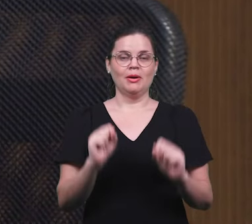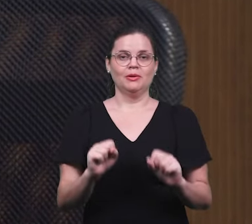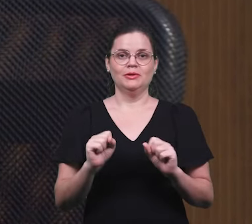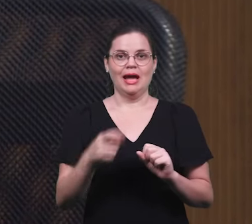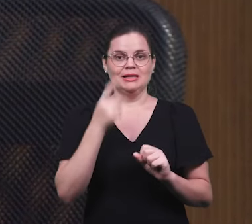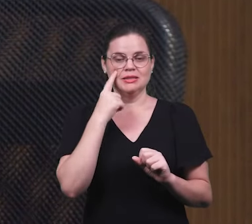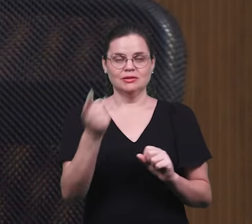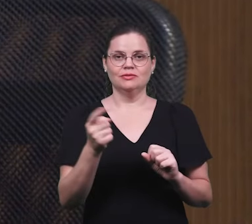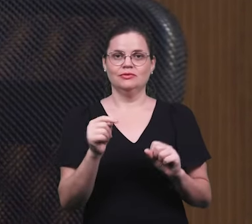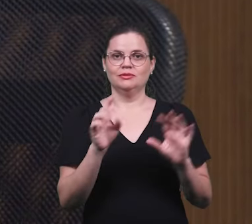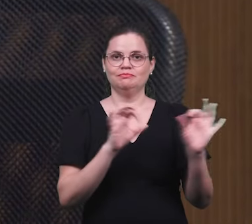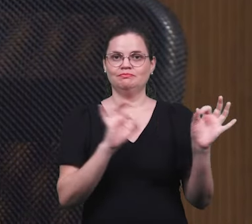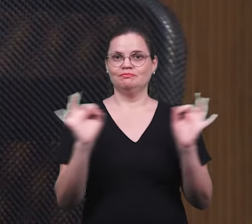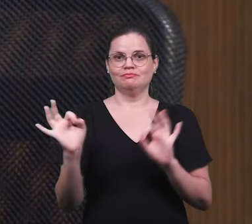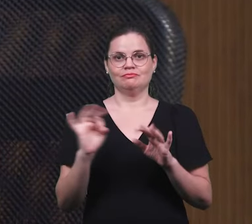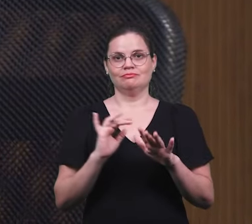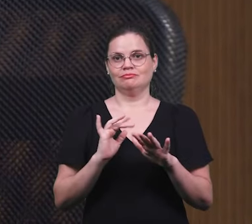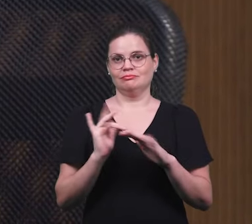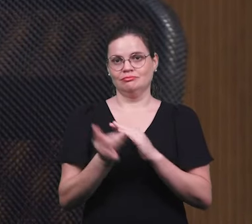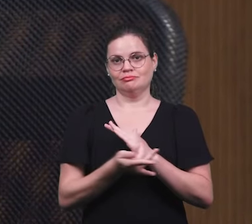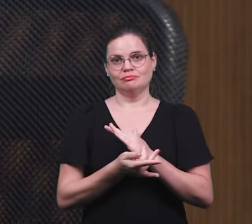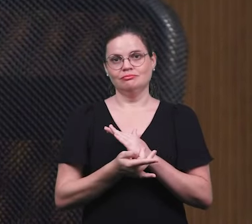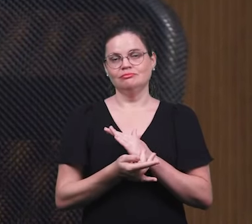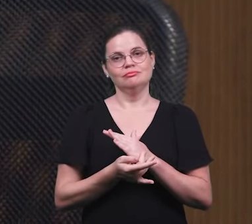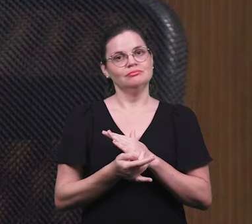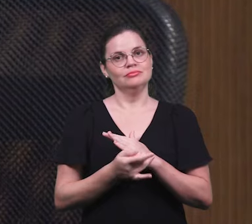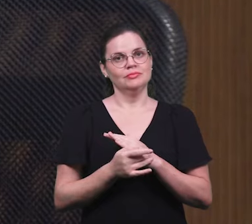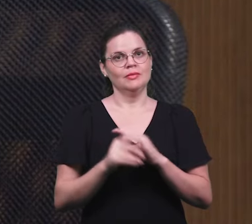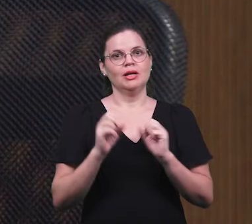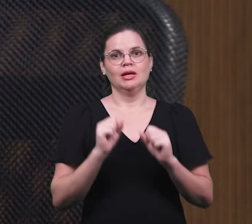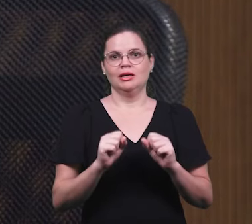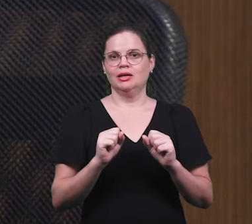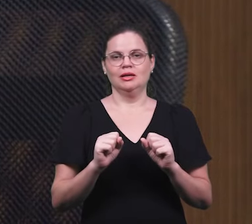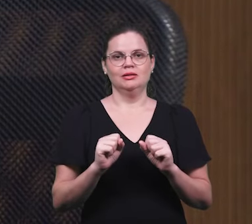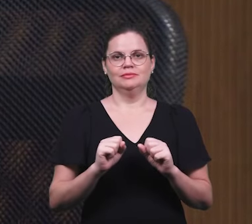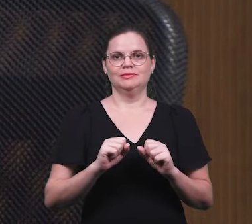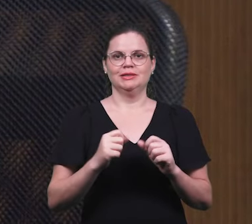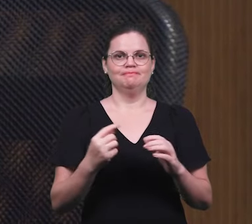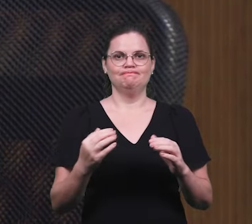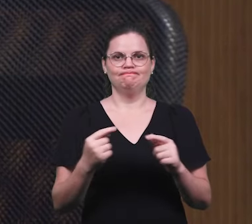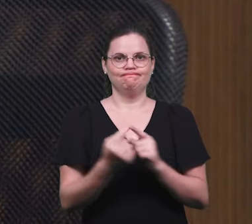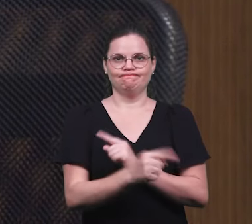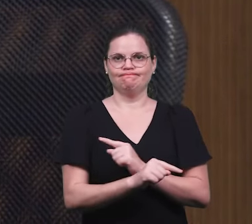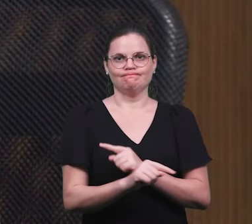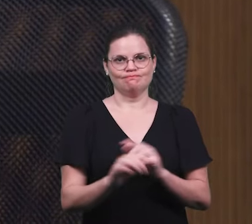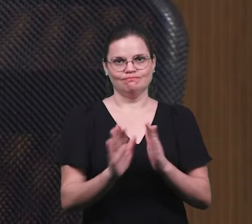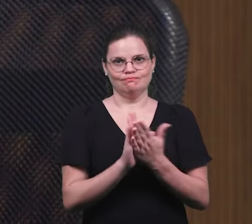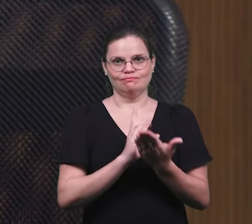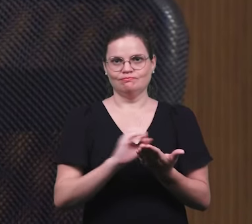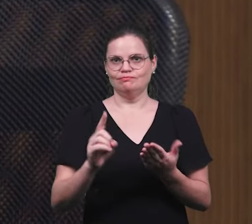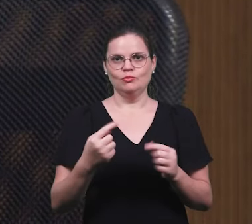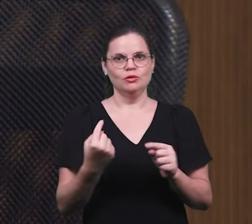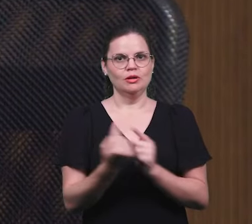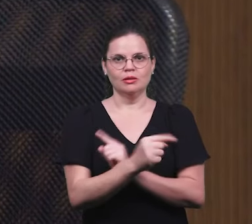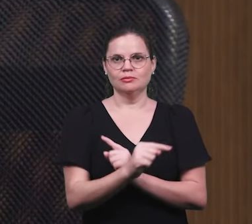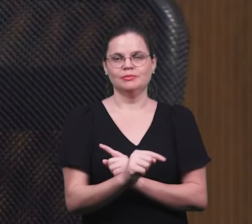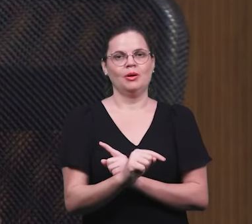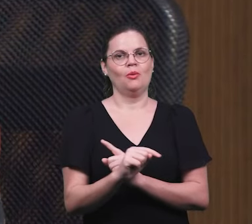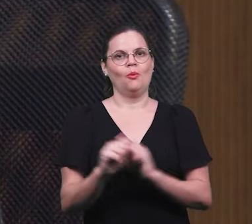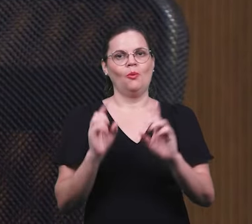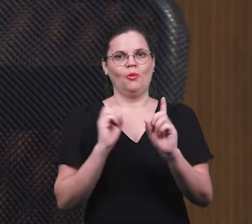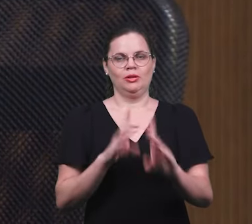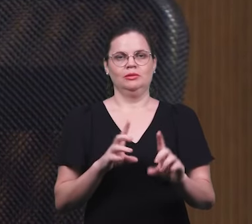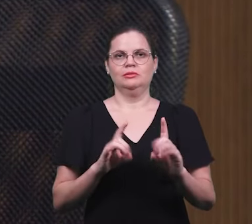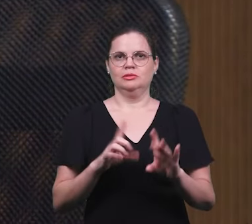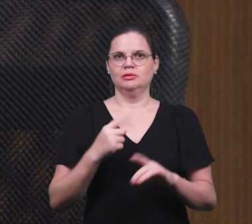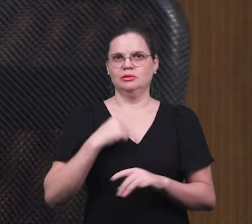numa página, cai ali num Instagram de algo que é contrário ao que nós vivemos, ao que nós pregamos, né? E